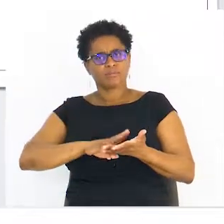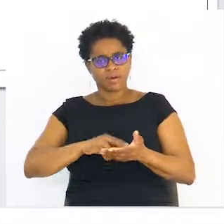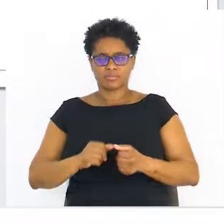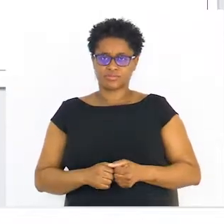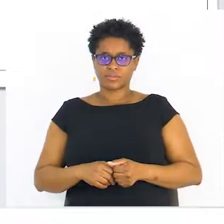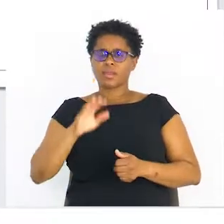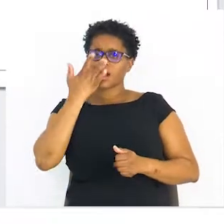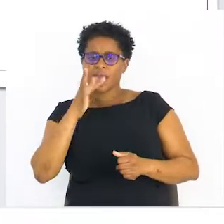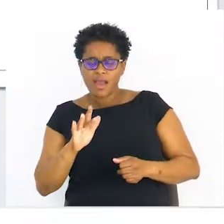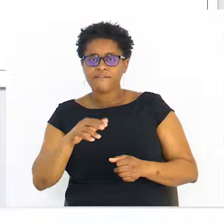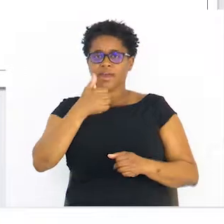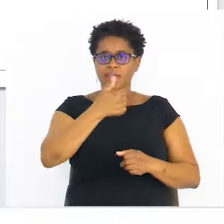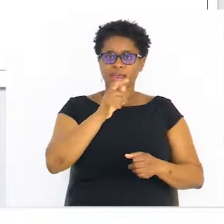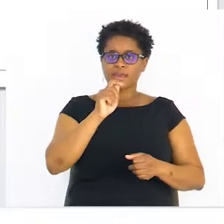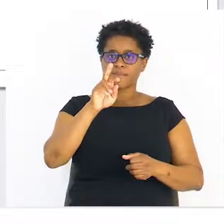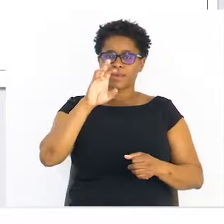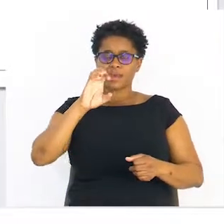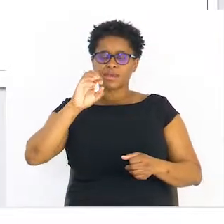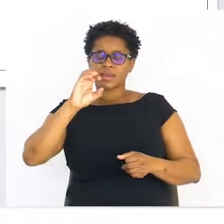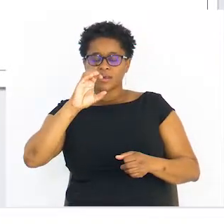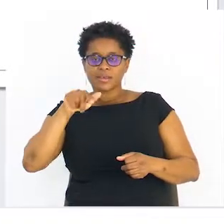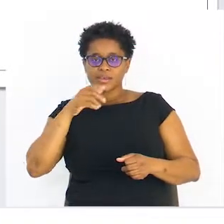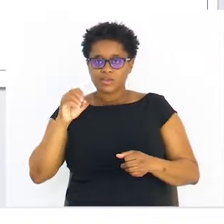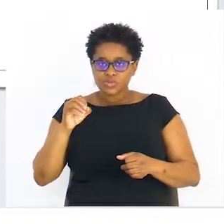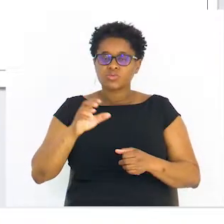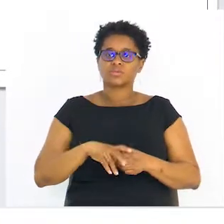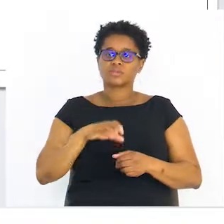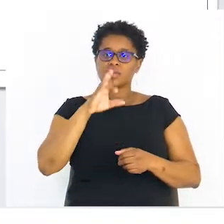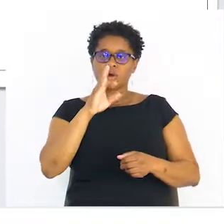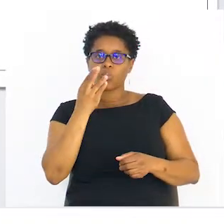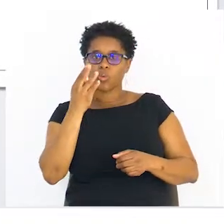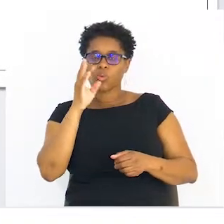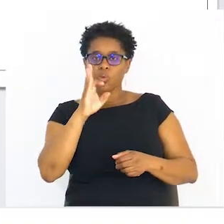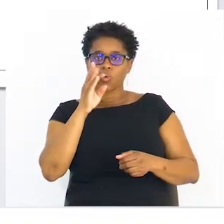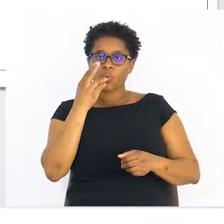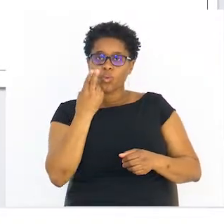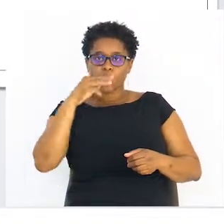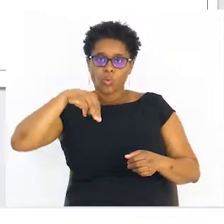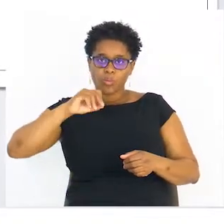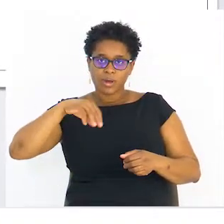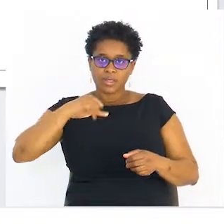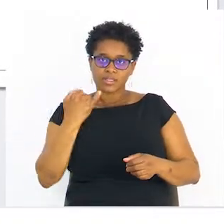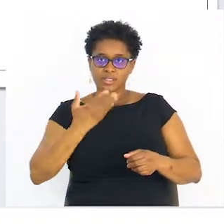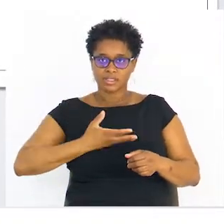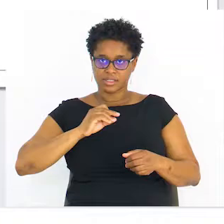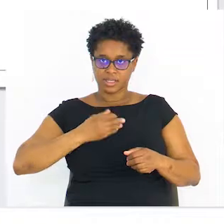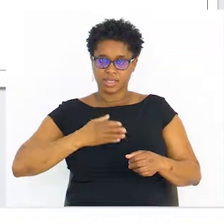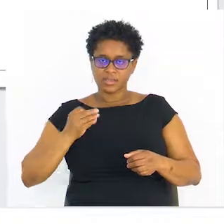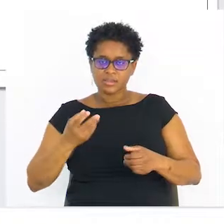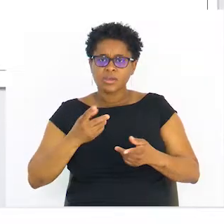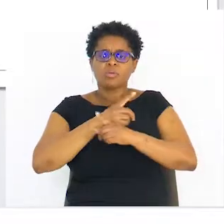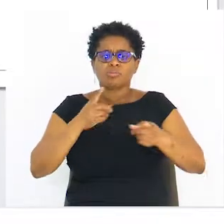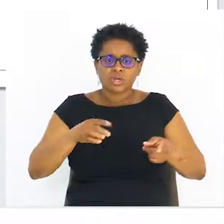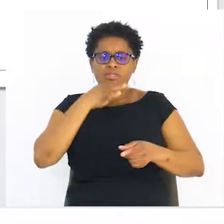afirmamos que a África é berço da humanidade. Por que se diz? Portanto, veja a